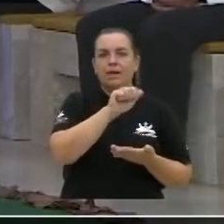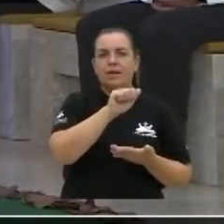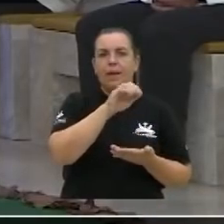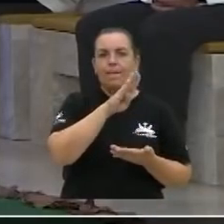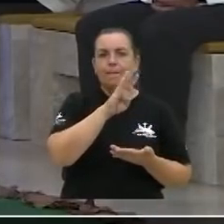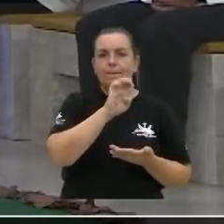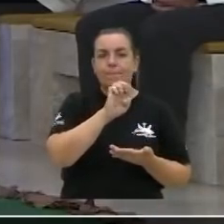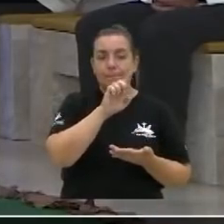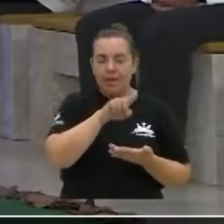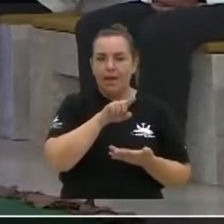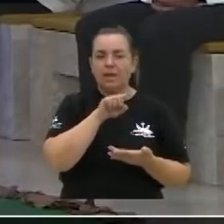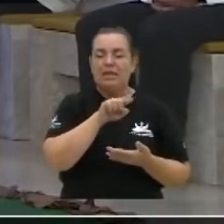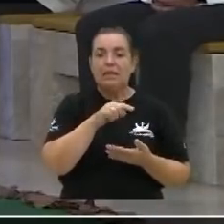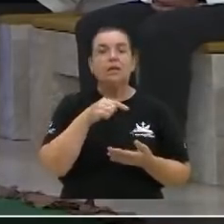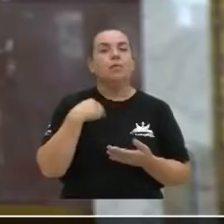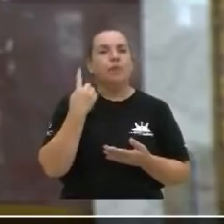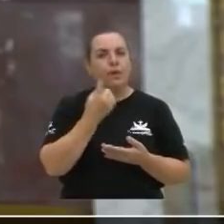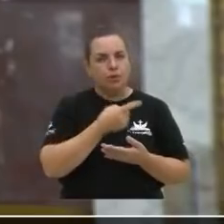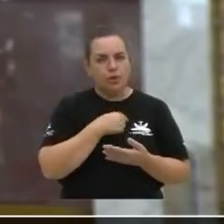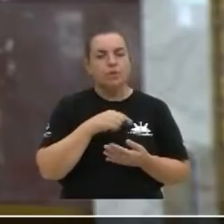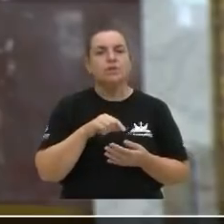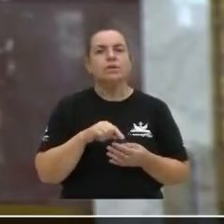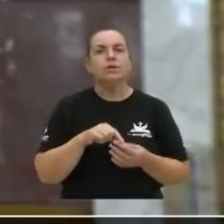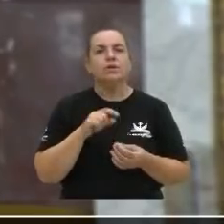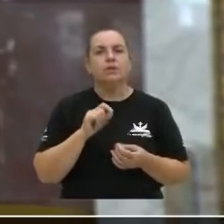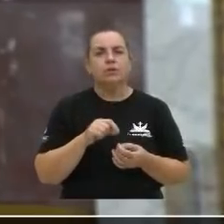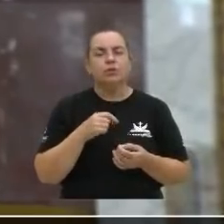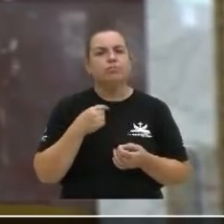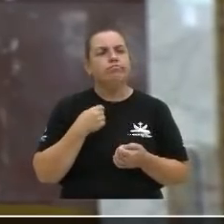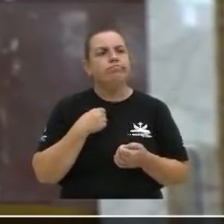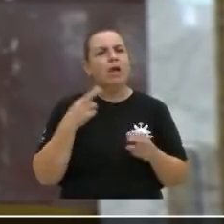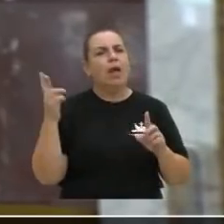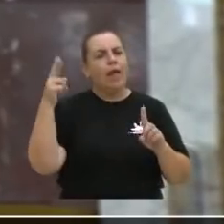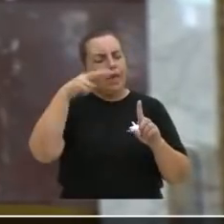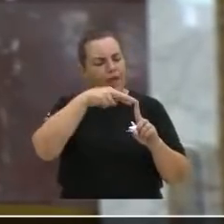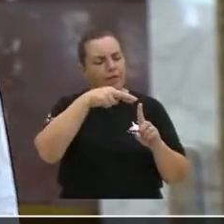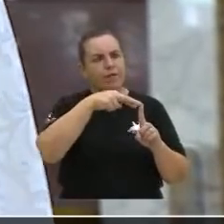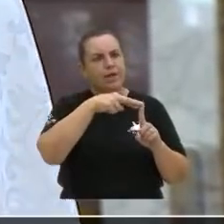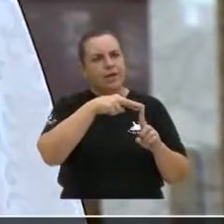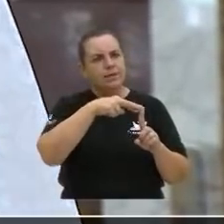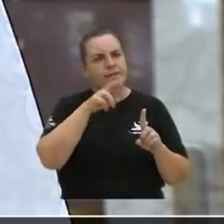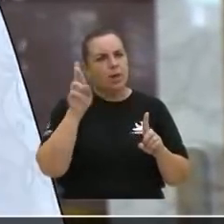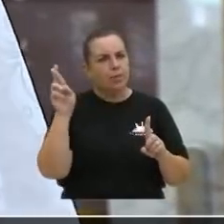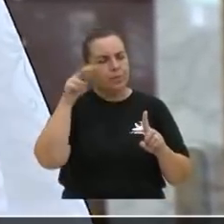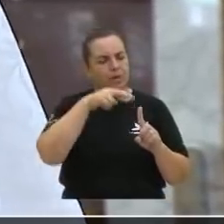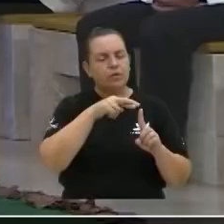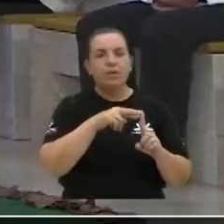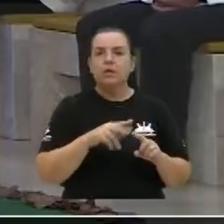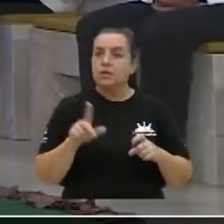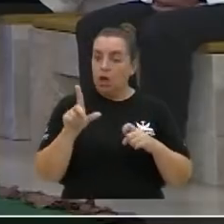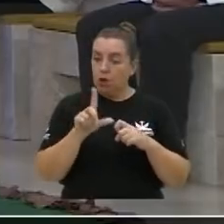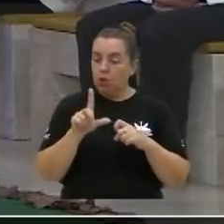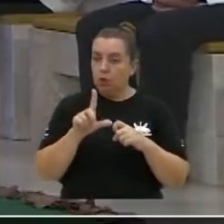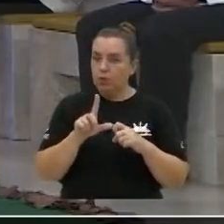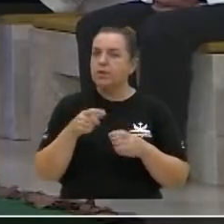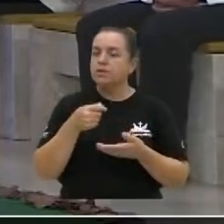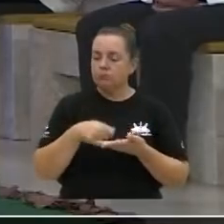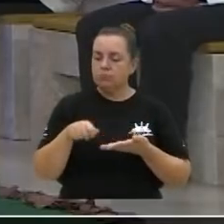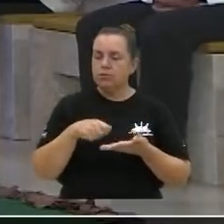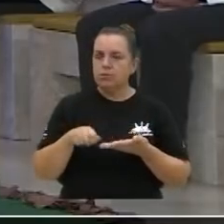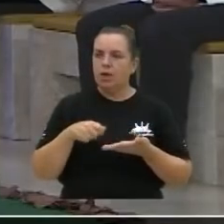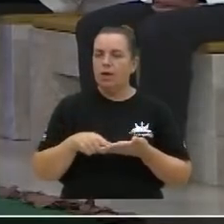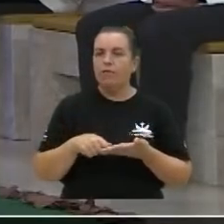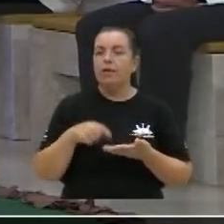você motivo de referência. Lucas, que